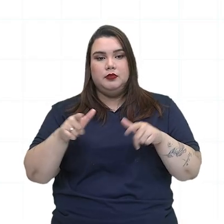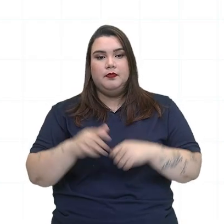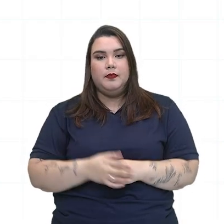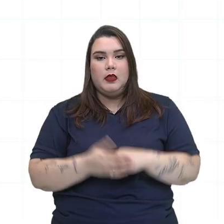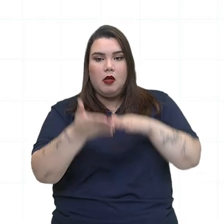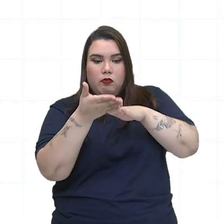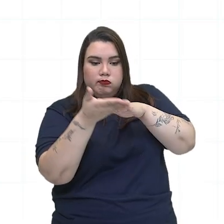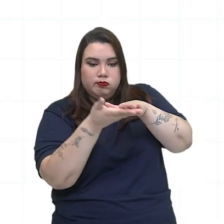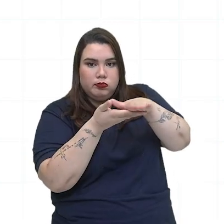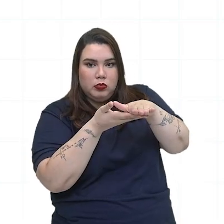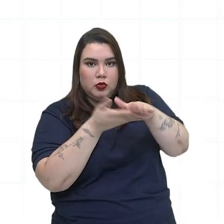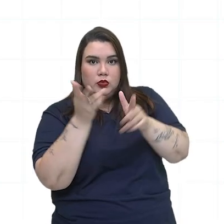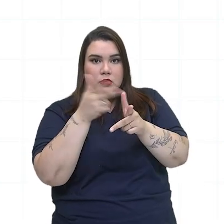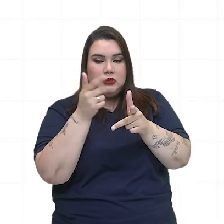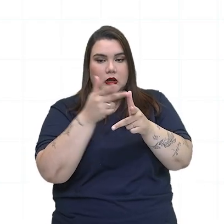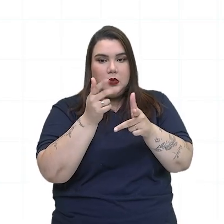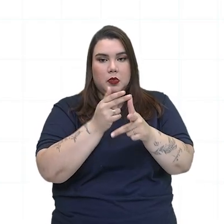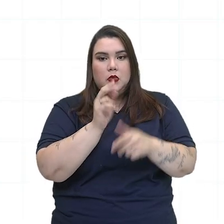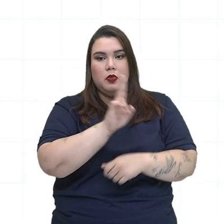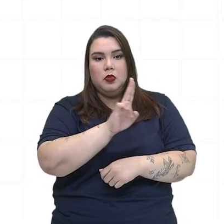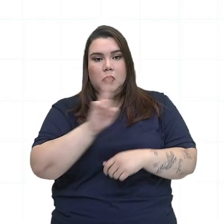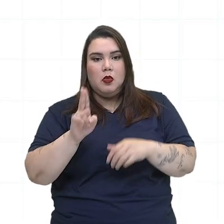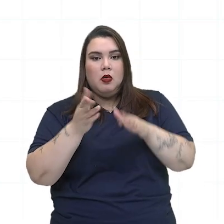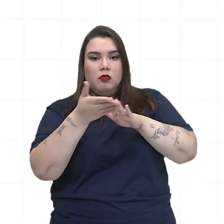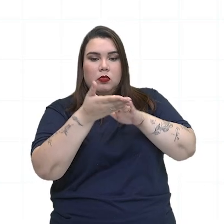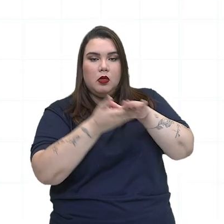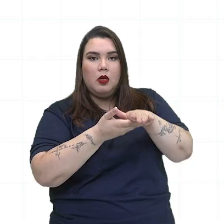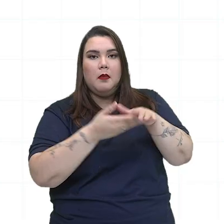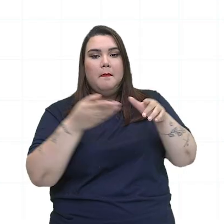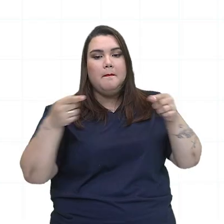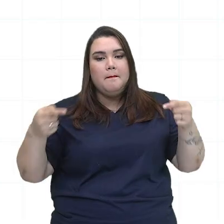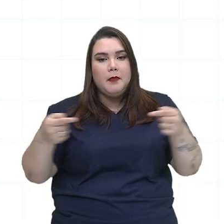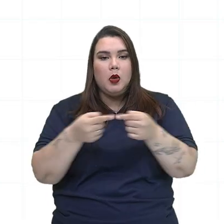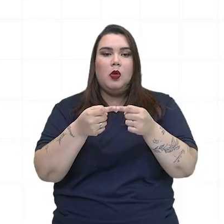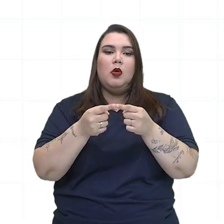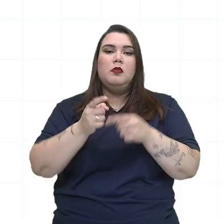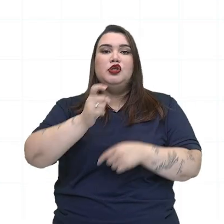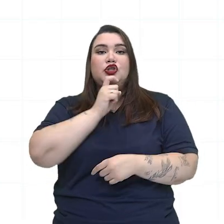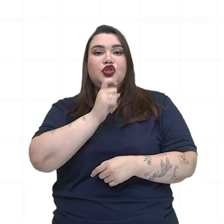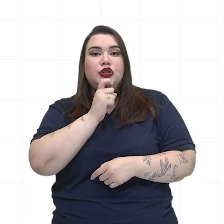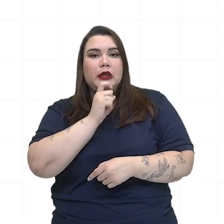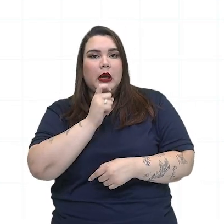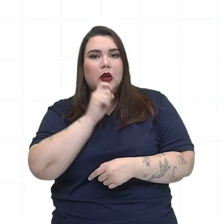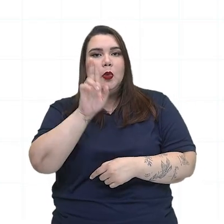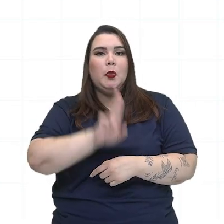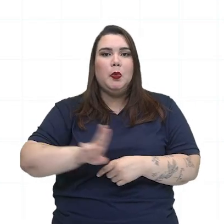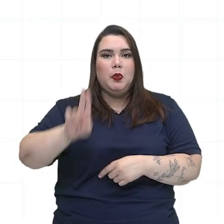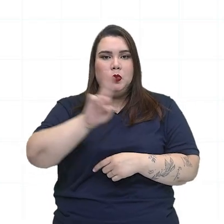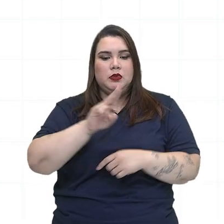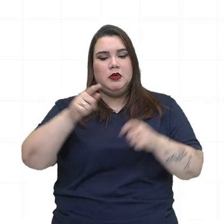ela vai deslizar um dos lados, né? É feita justamente para deslizar sobre o gelo, tá